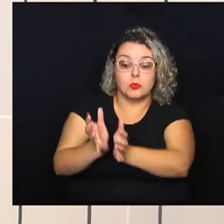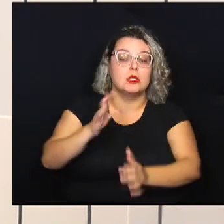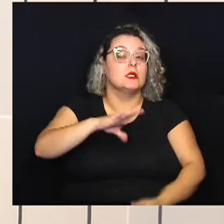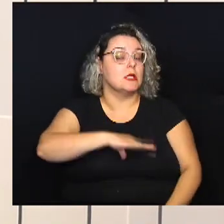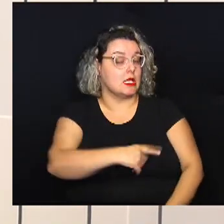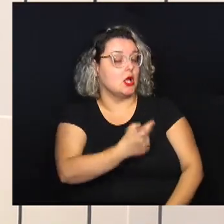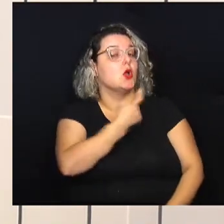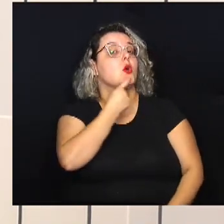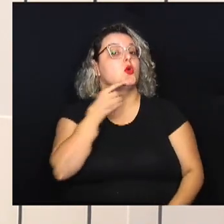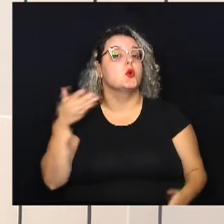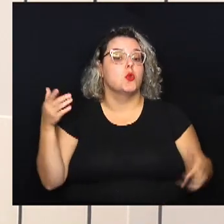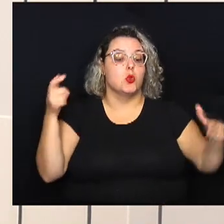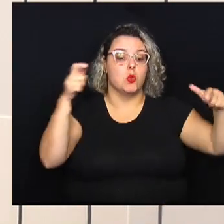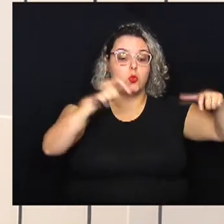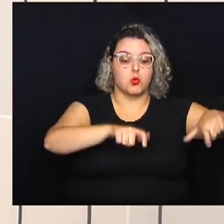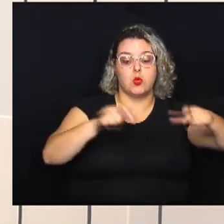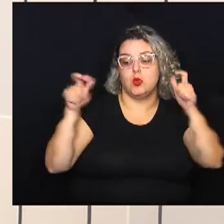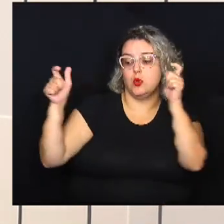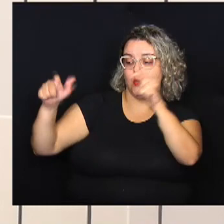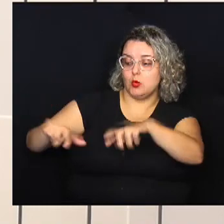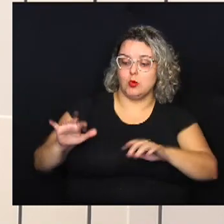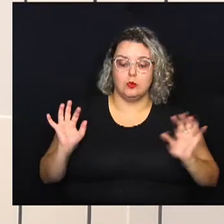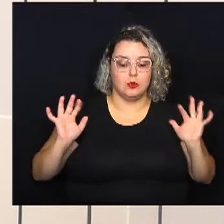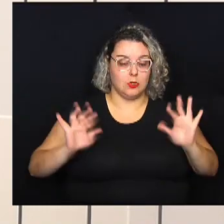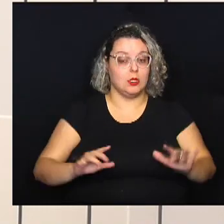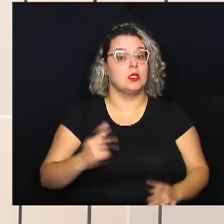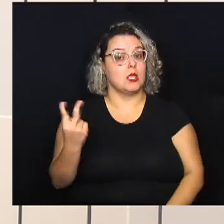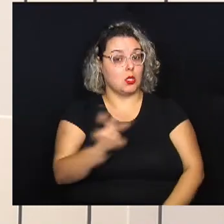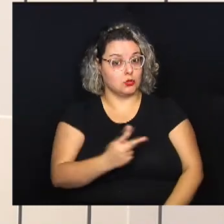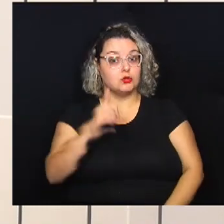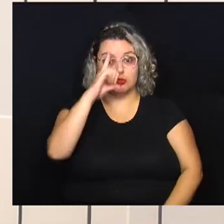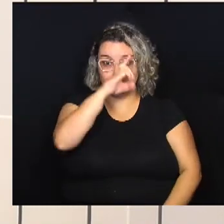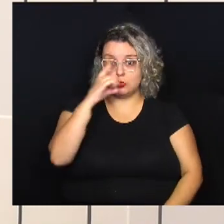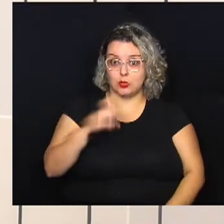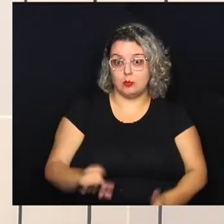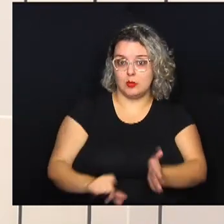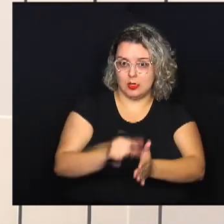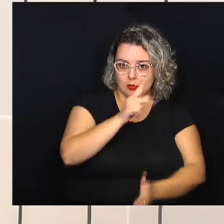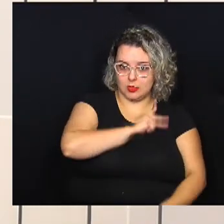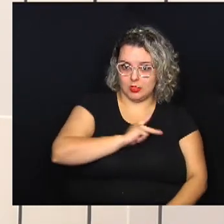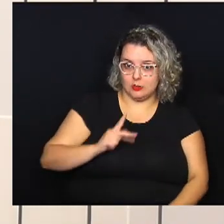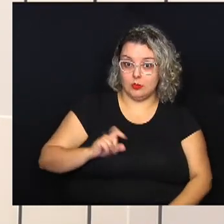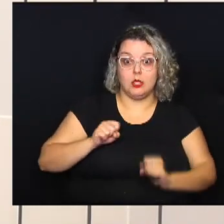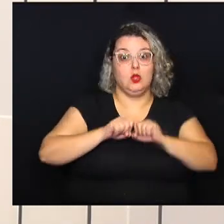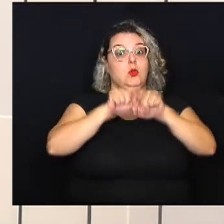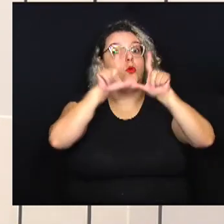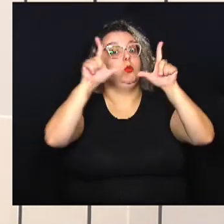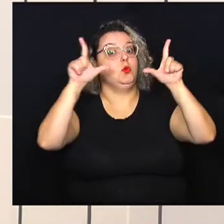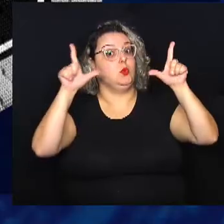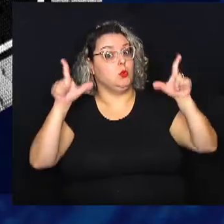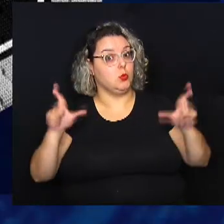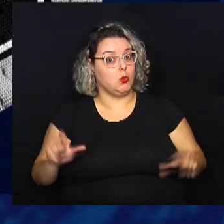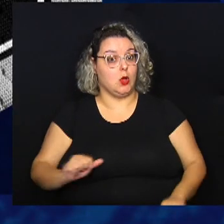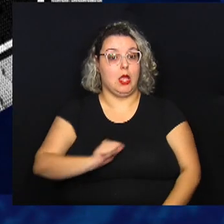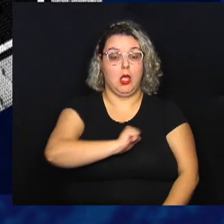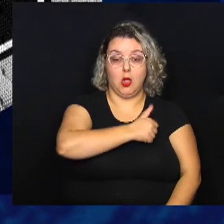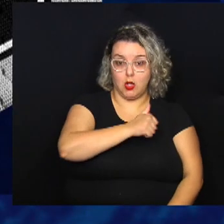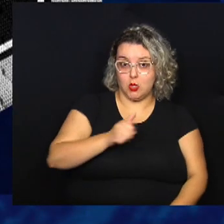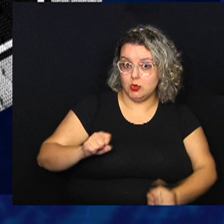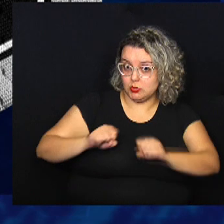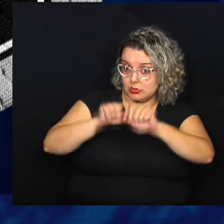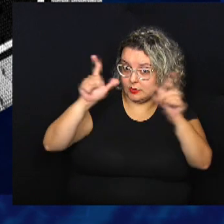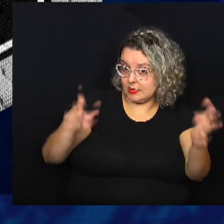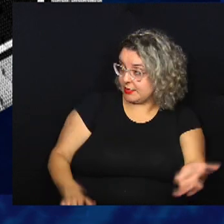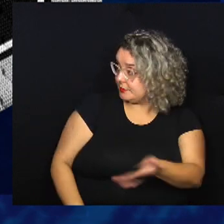entram em campo e ambas no domingo. Primeiro é a Ponte Preta, cedinho, hein? Às 11 horas da manhã,